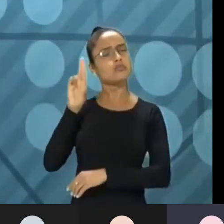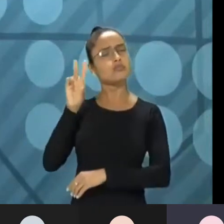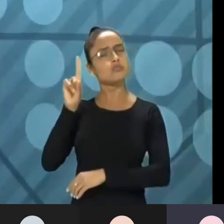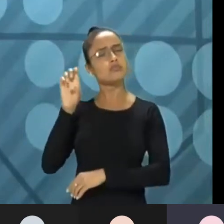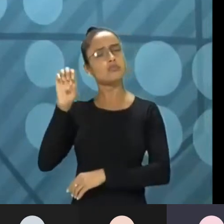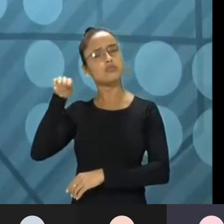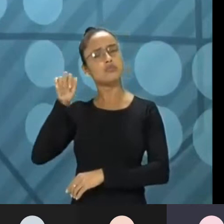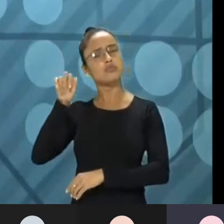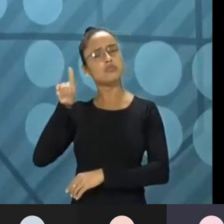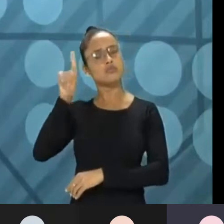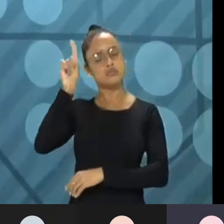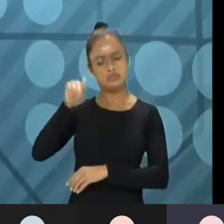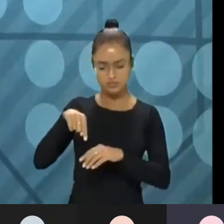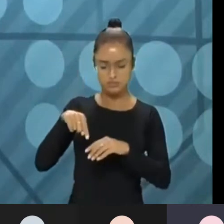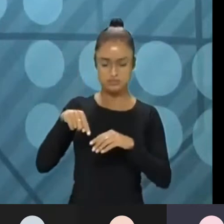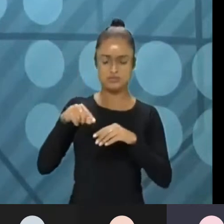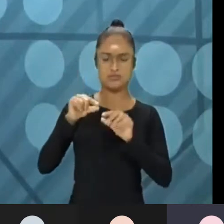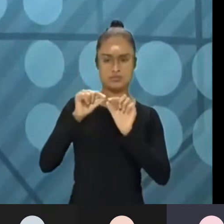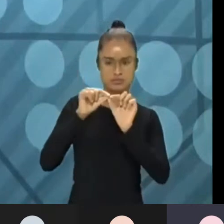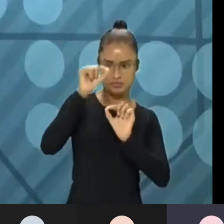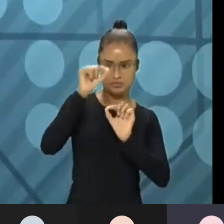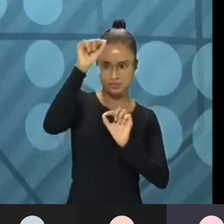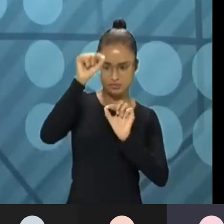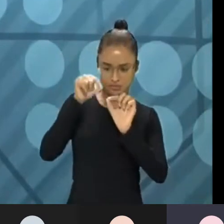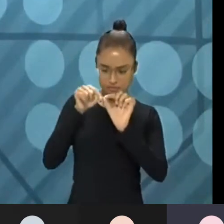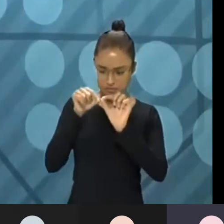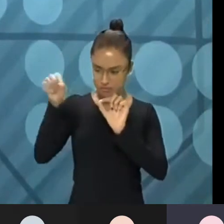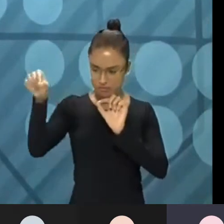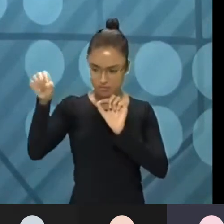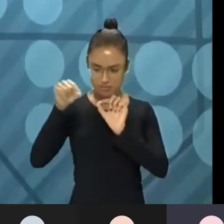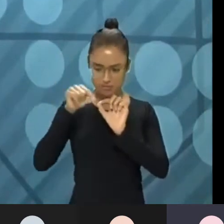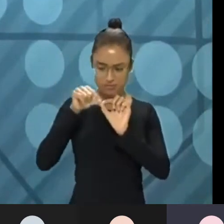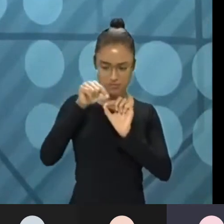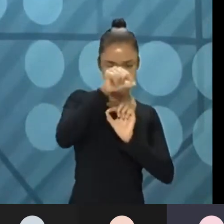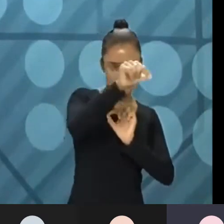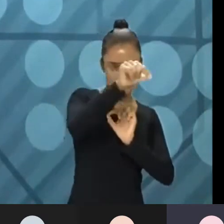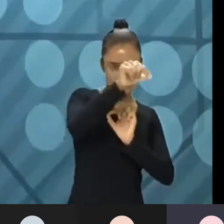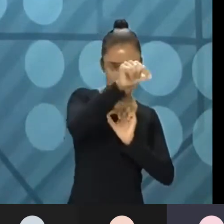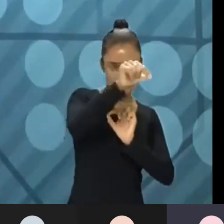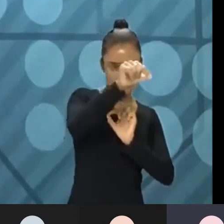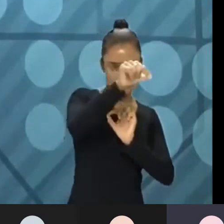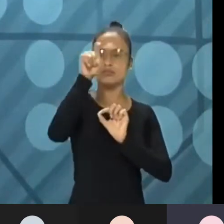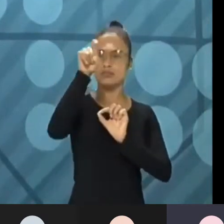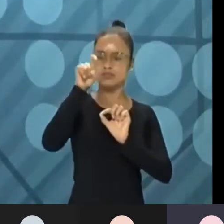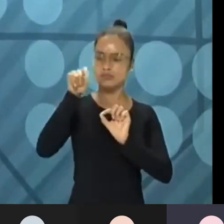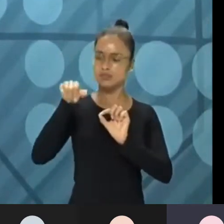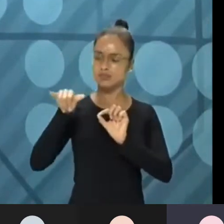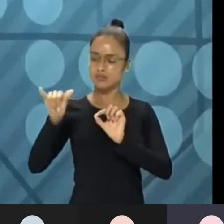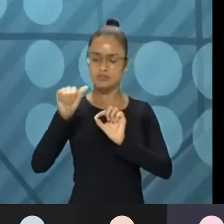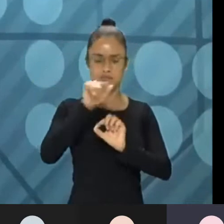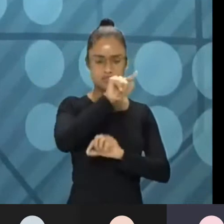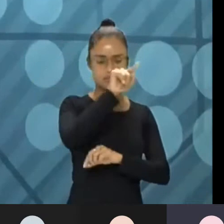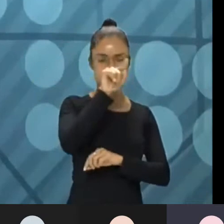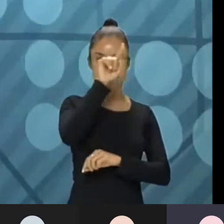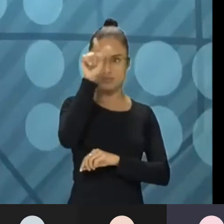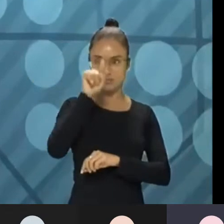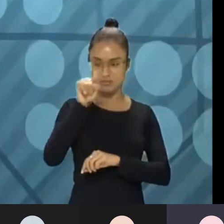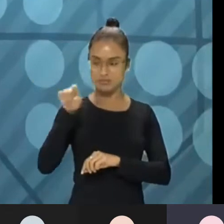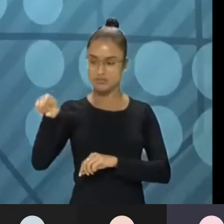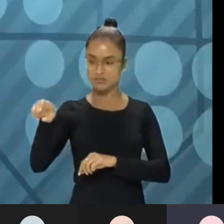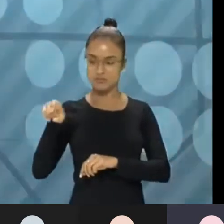dimensiona o espaço que você vai trabalhar e consegue também projetar ali e fazer o estudo volumétrico.